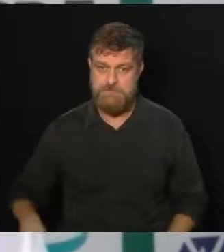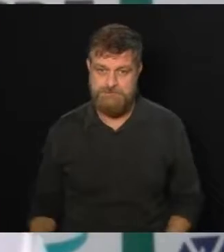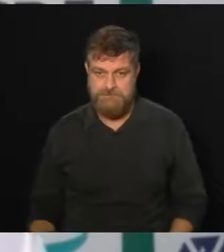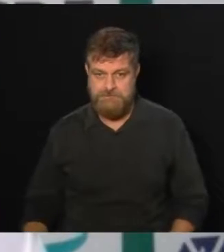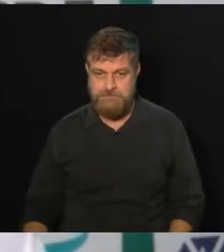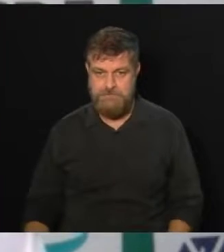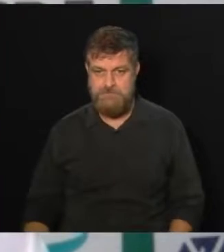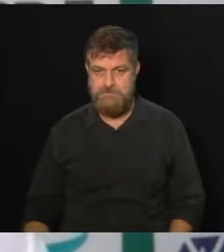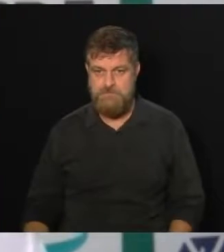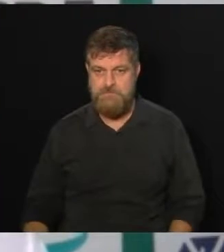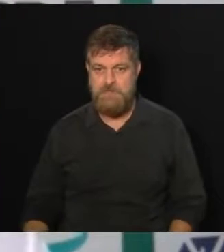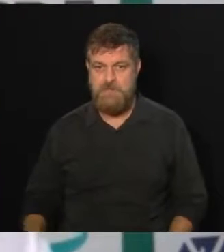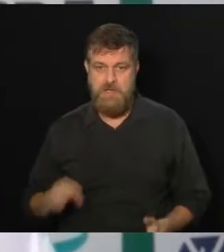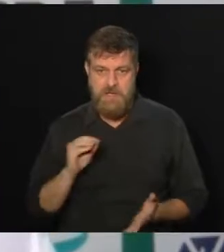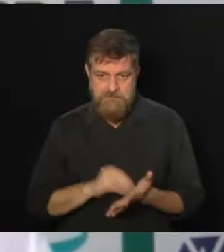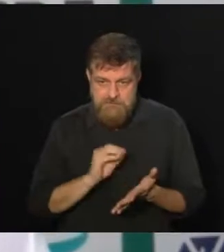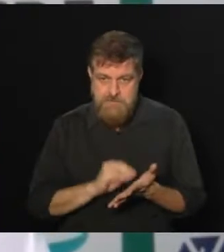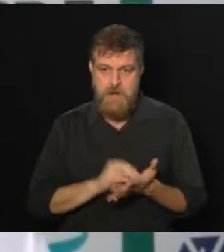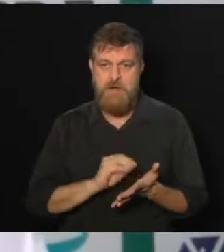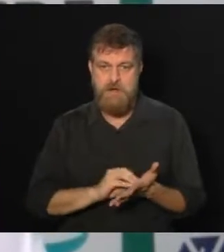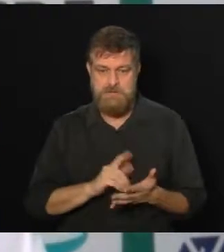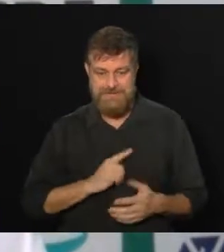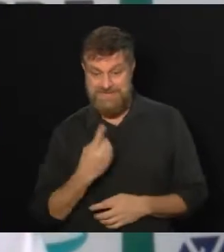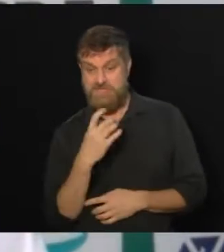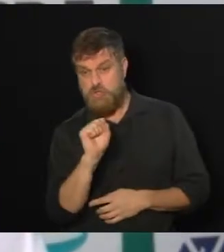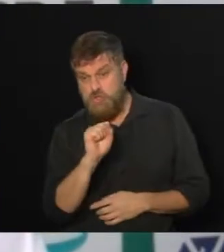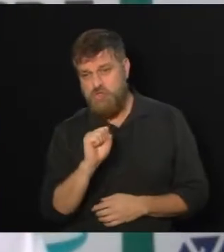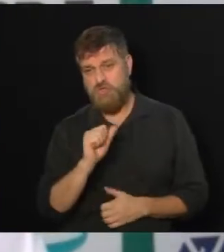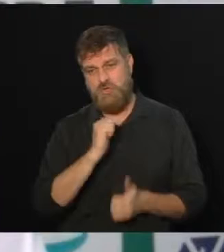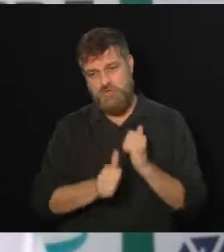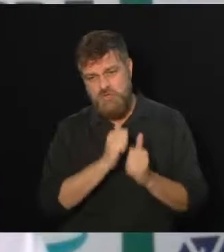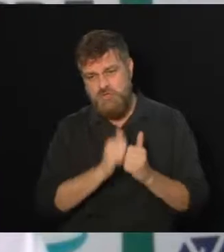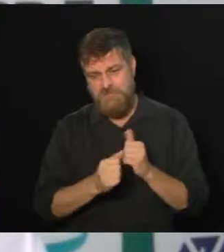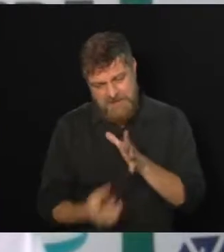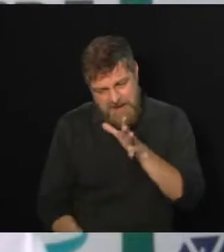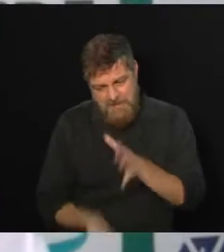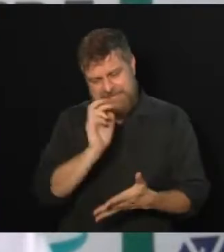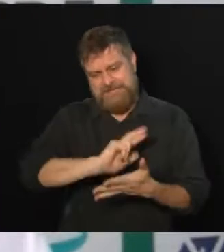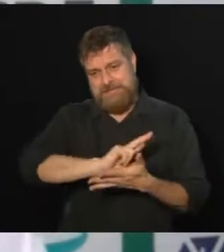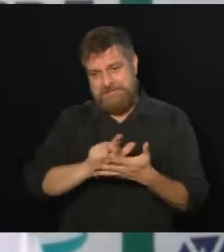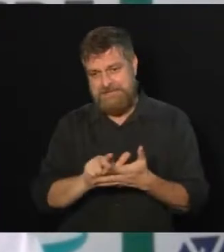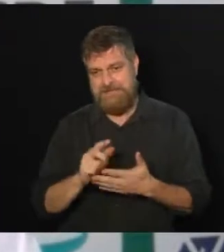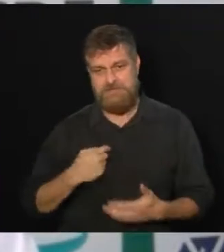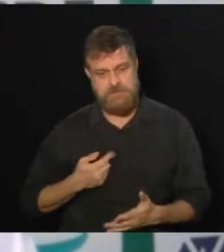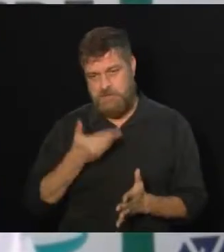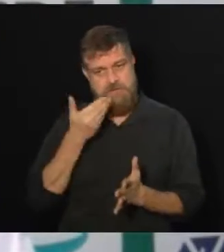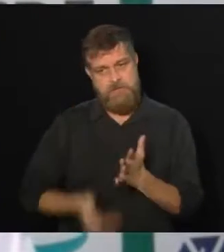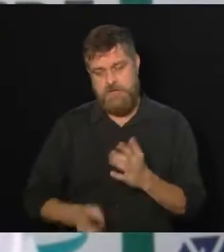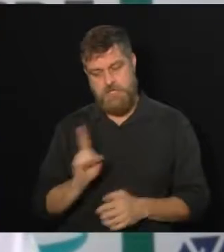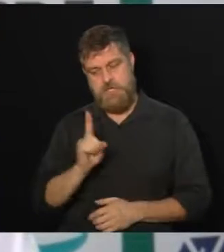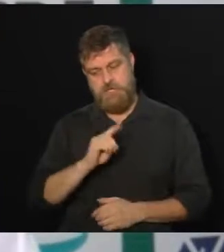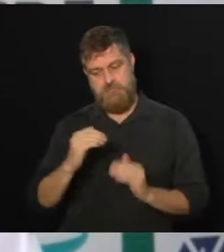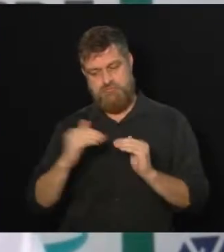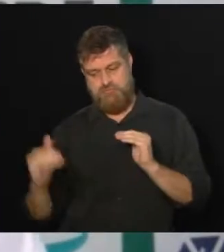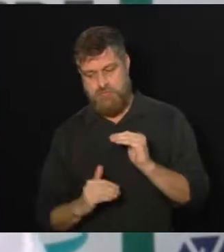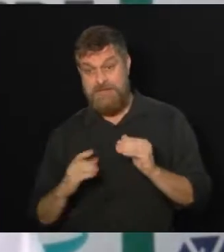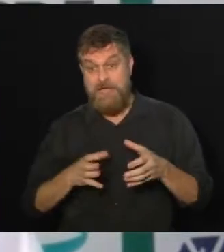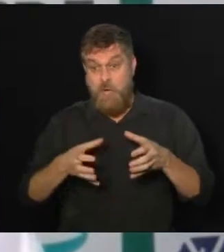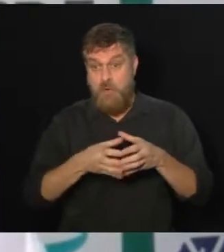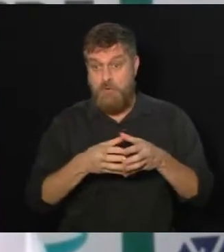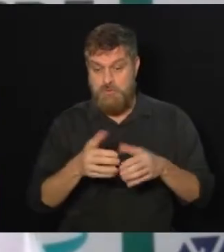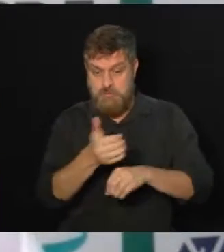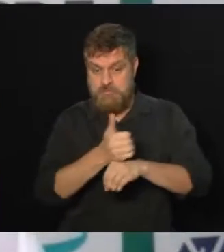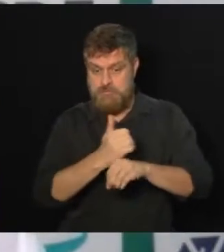E falta muita rodada, 18 jogos ainda para acontecer muita coisa. E provavelmente a gente não vai cair, a gente tem um grupo bom,